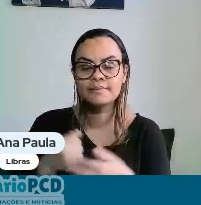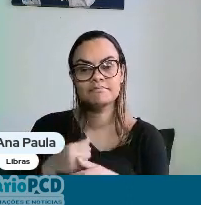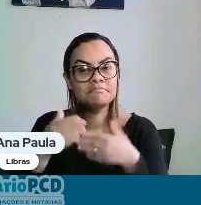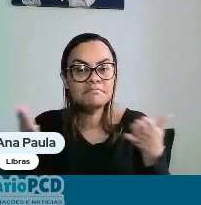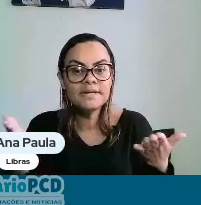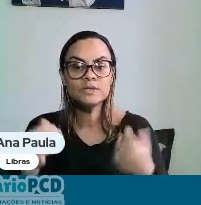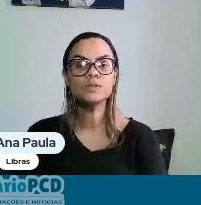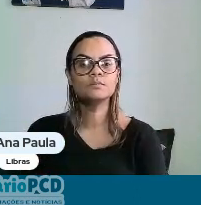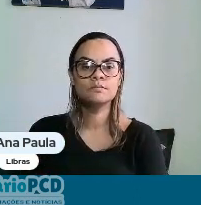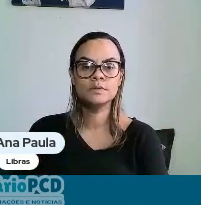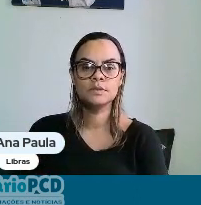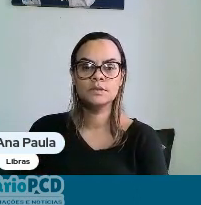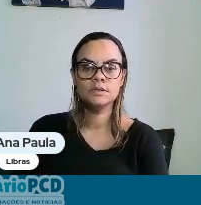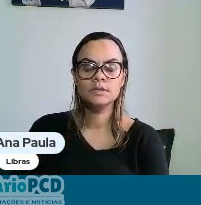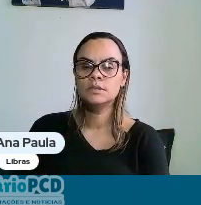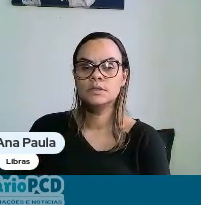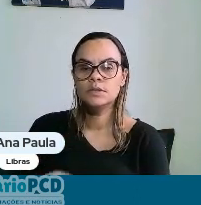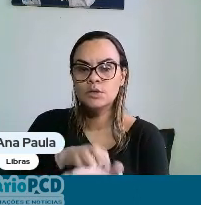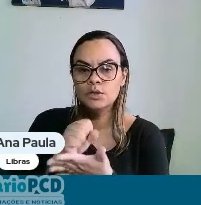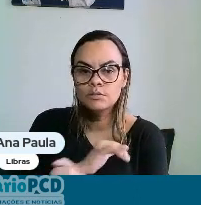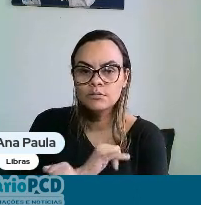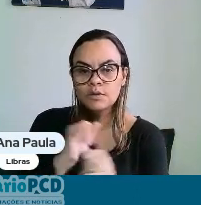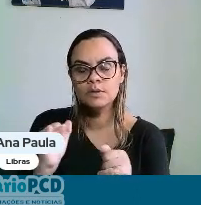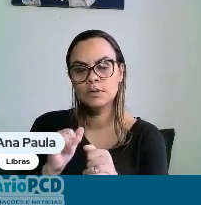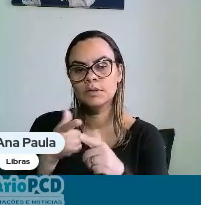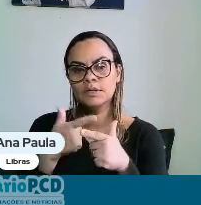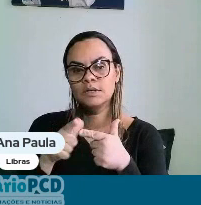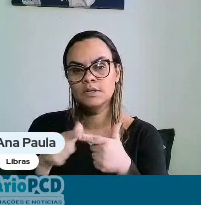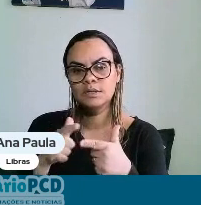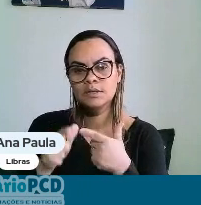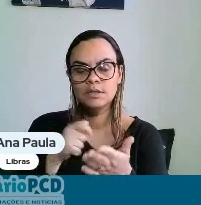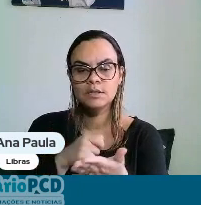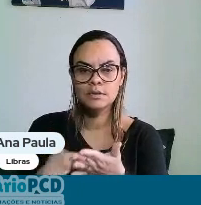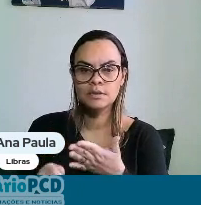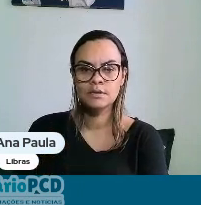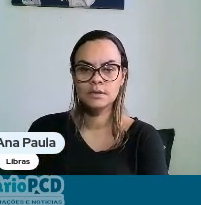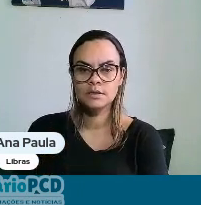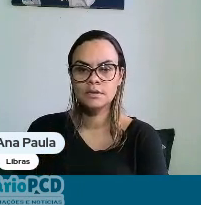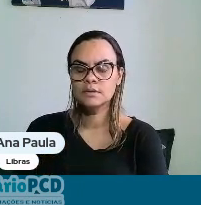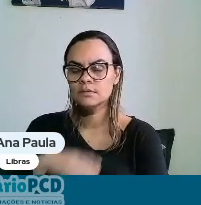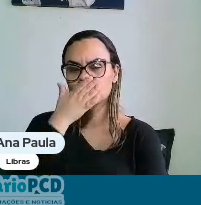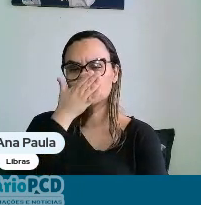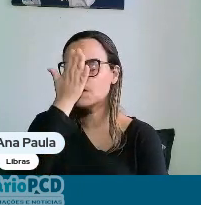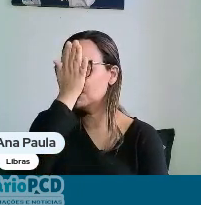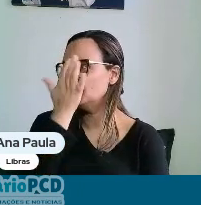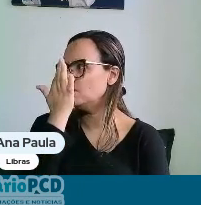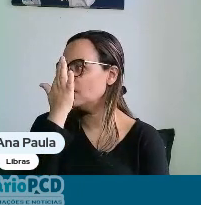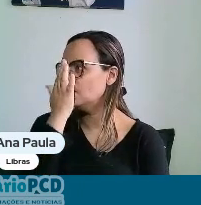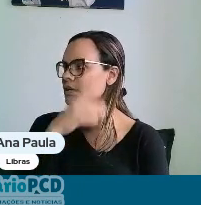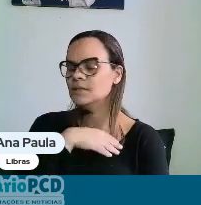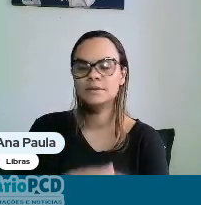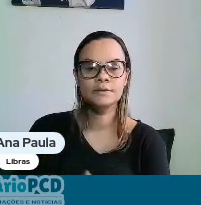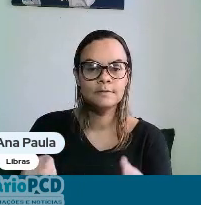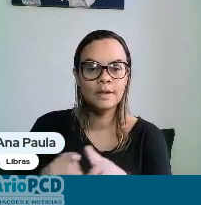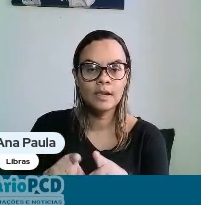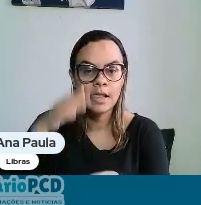O senhor mandou os dados, se houver algum problema, eles anulam, porque, na verdade, eles têm as informações lá, sabem quem